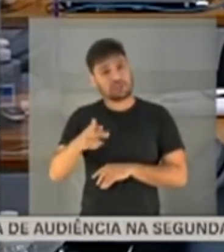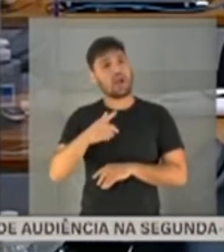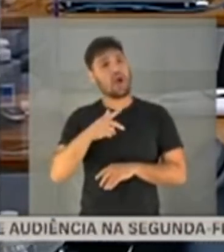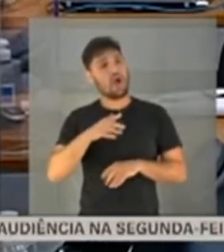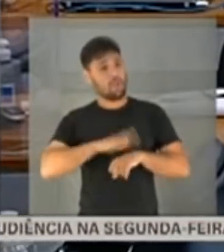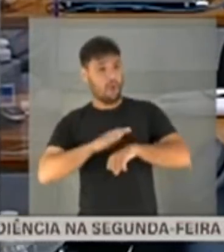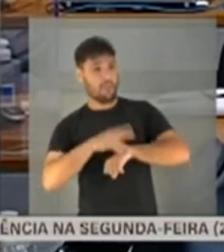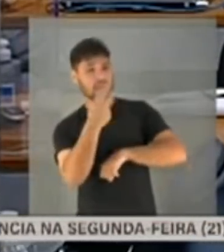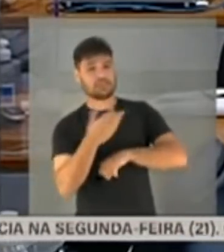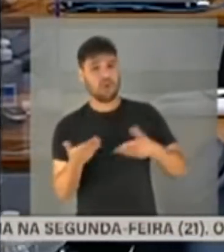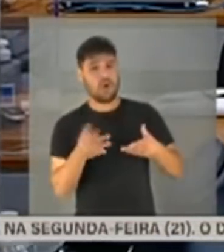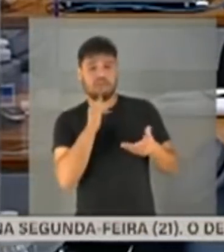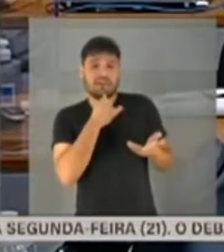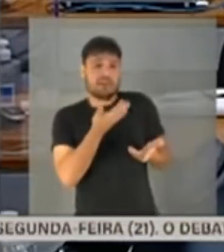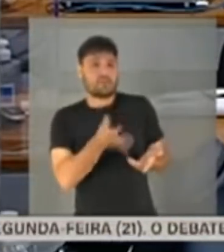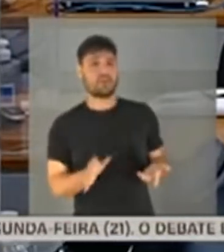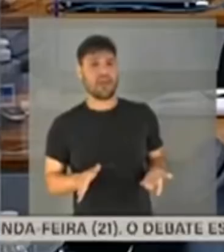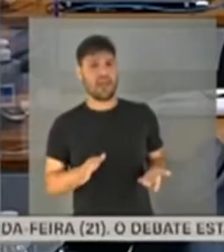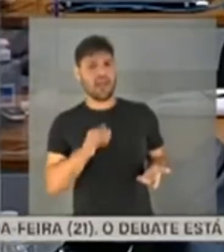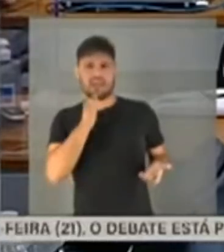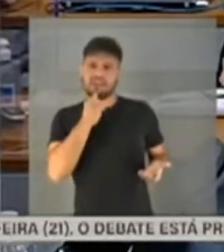oportunidade, infelizmente.